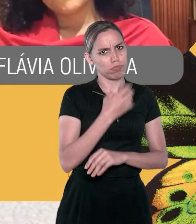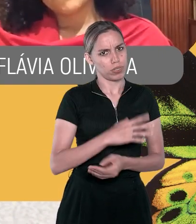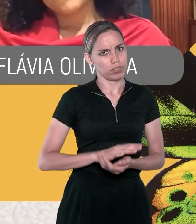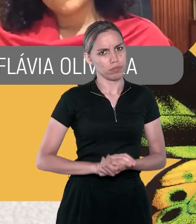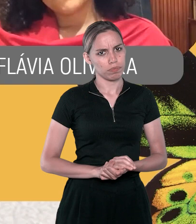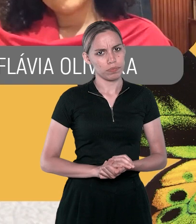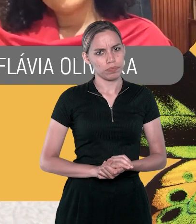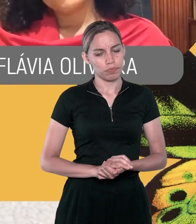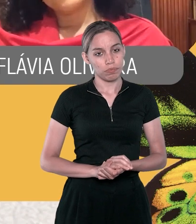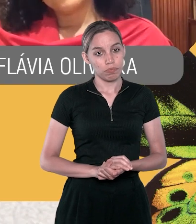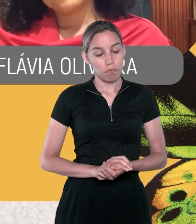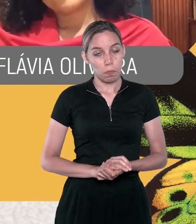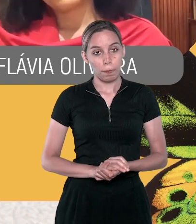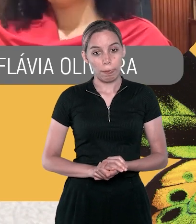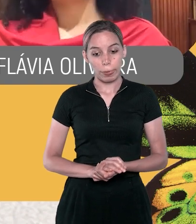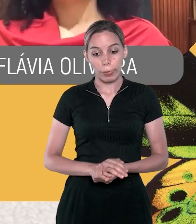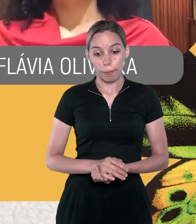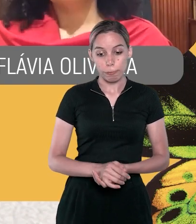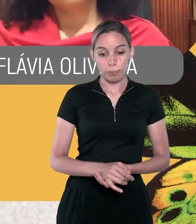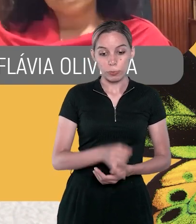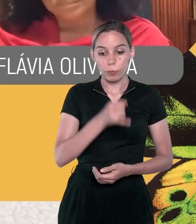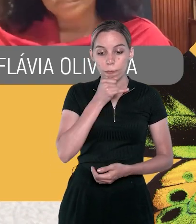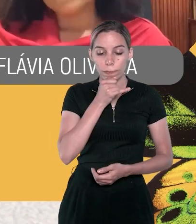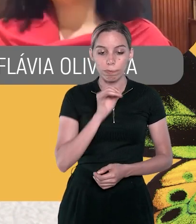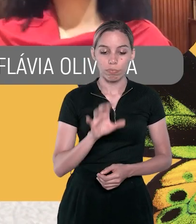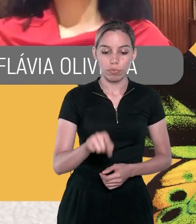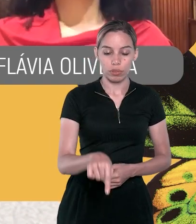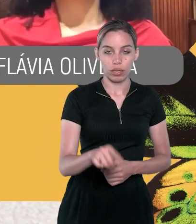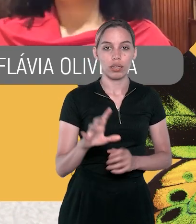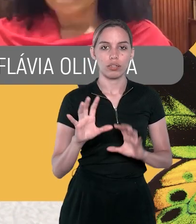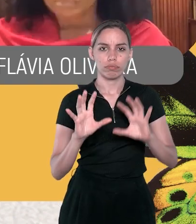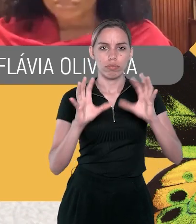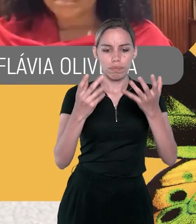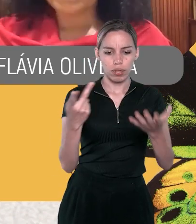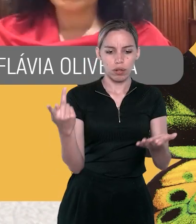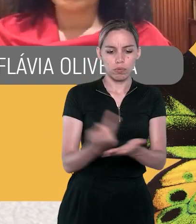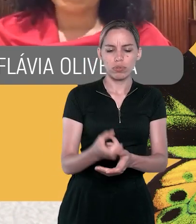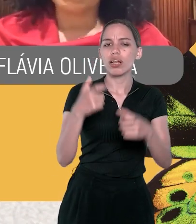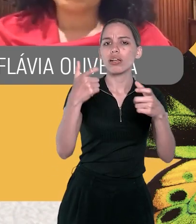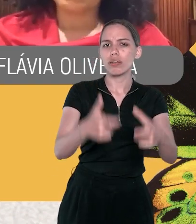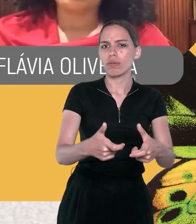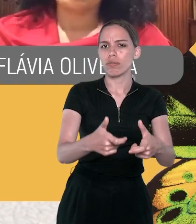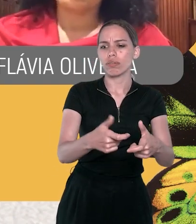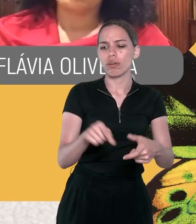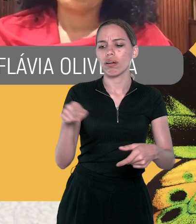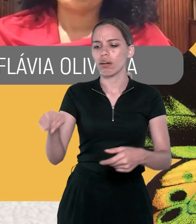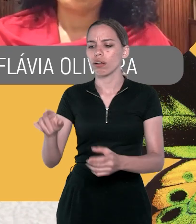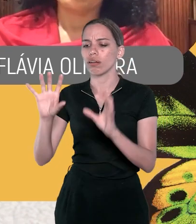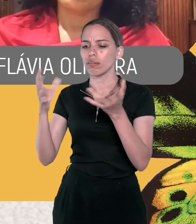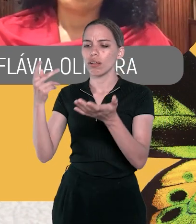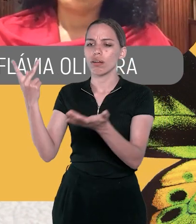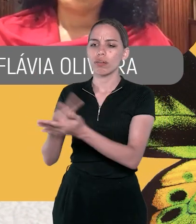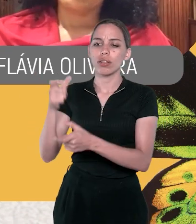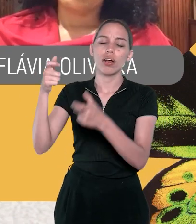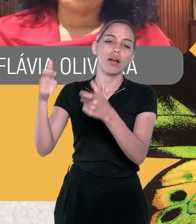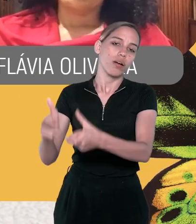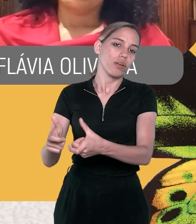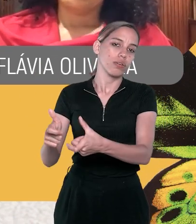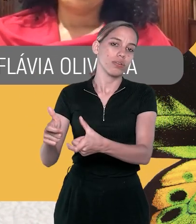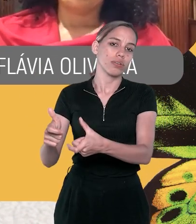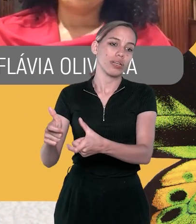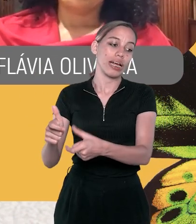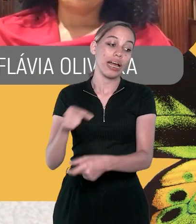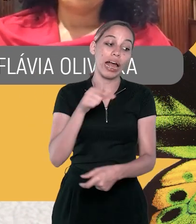portanto, inclusive demarcar, olha, esse evento se passa em tal parte da cidade, esse em tal parte da cidade, né? É exatamente o único